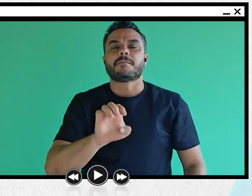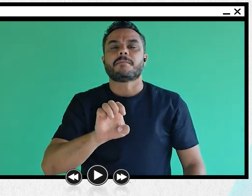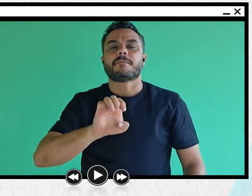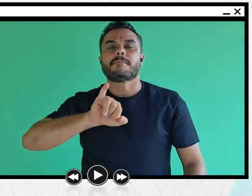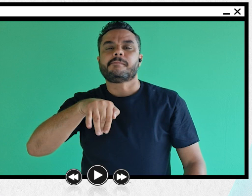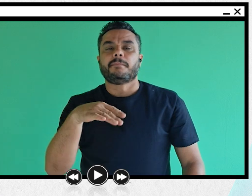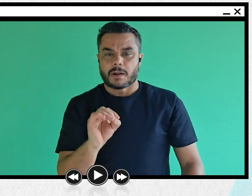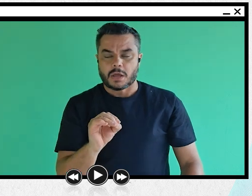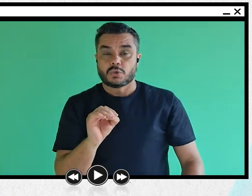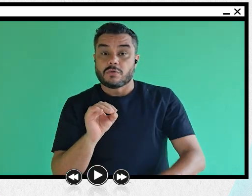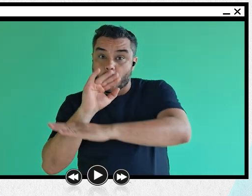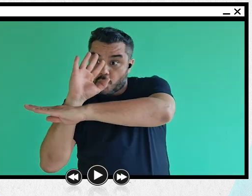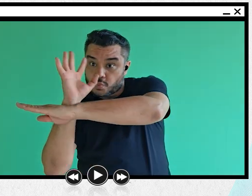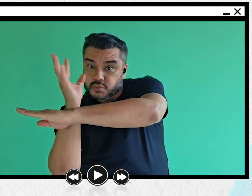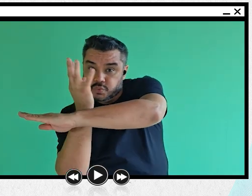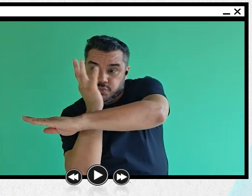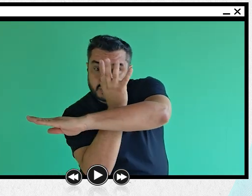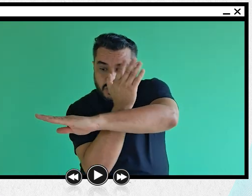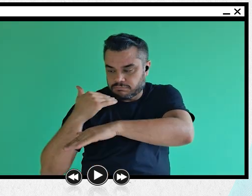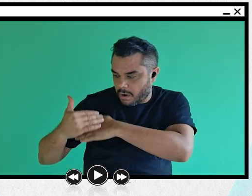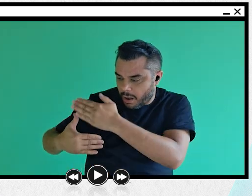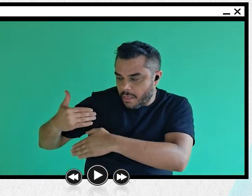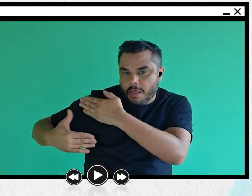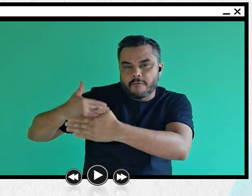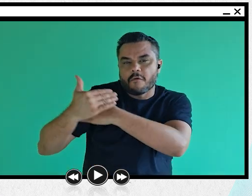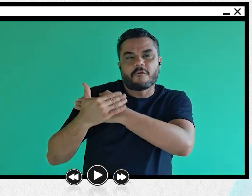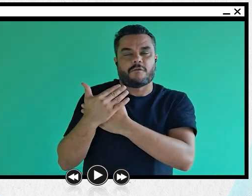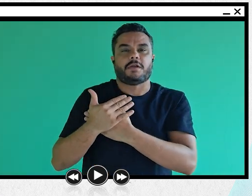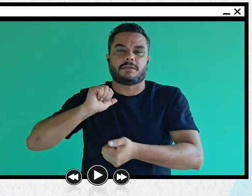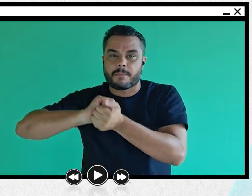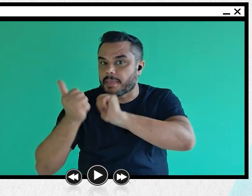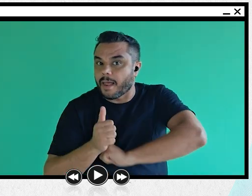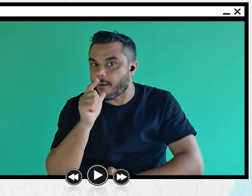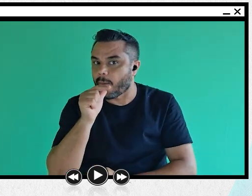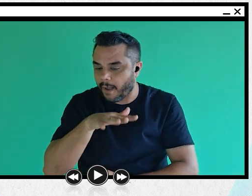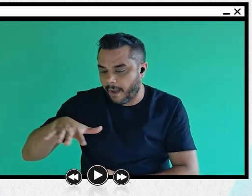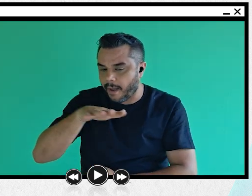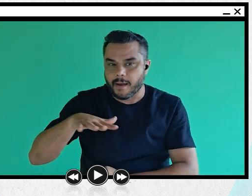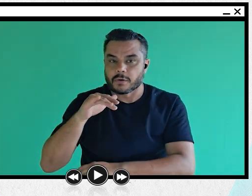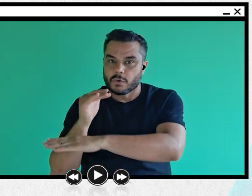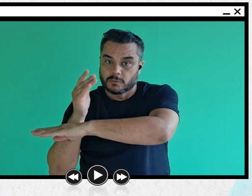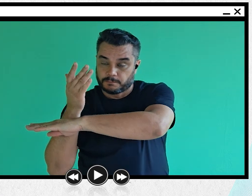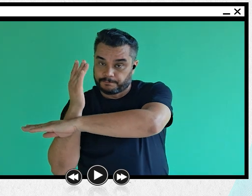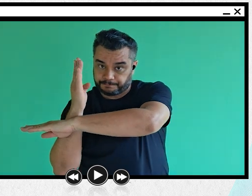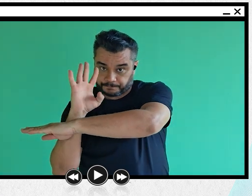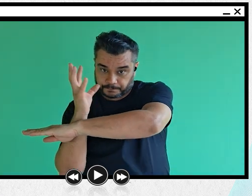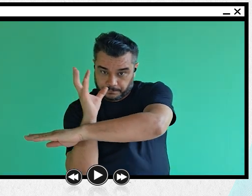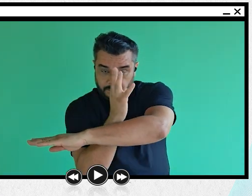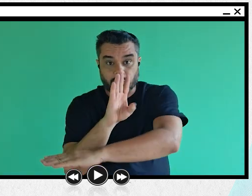tem aquelas plantas que se desenvolveram naquele ambiente saturado com água, e o brejo ele é bastante interessante,